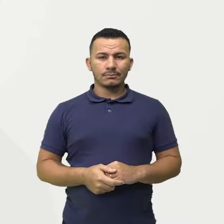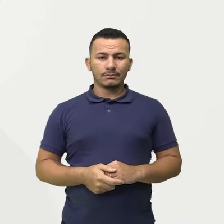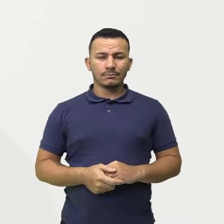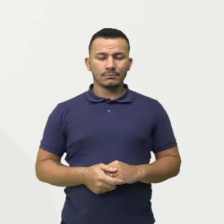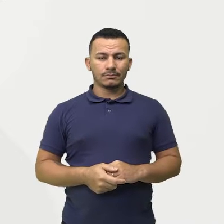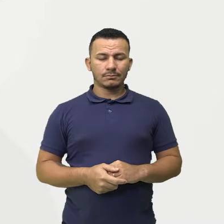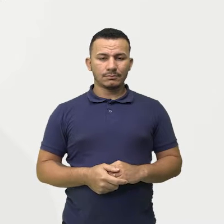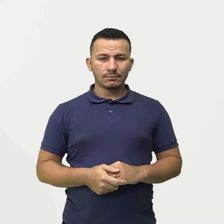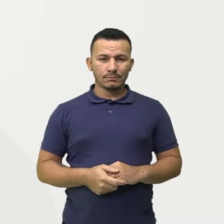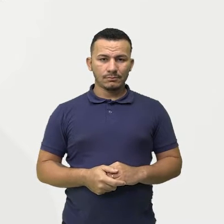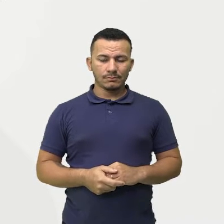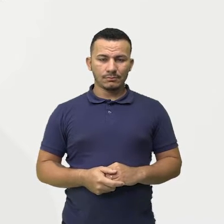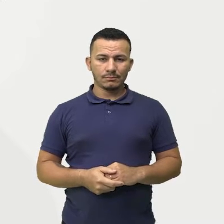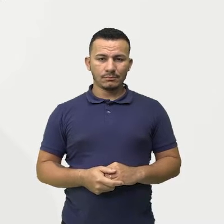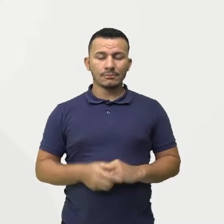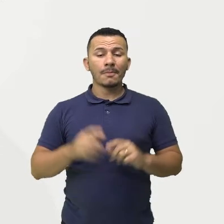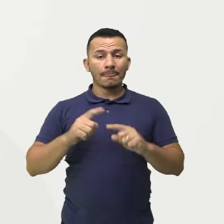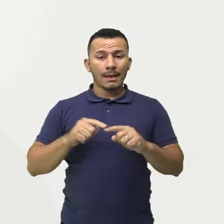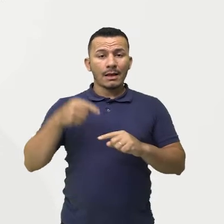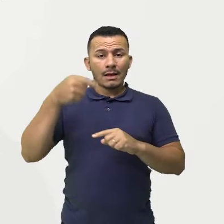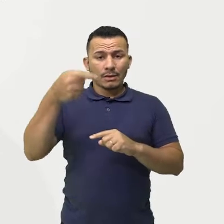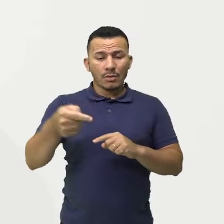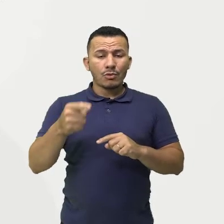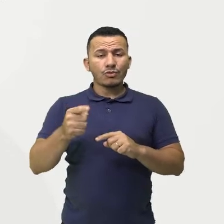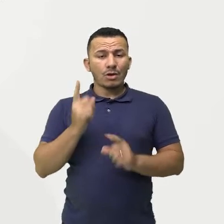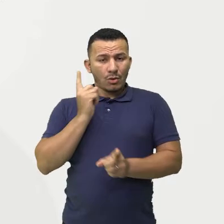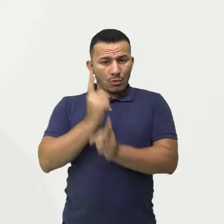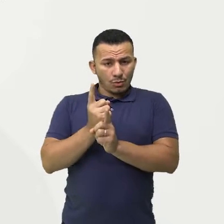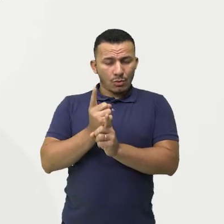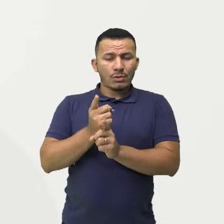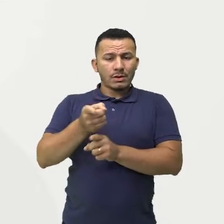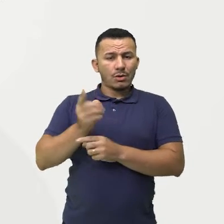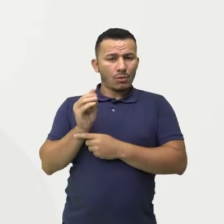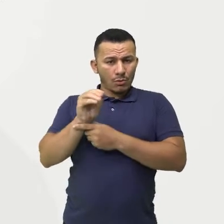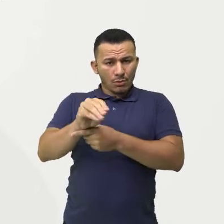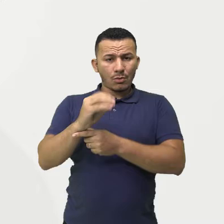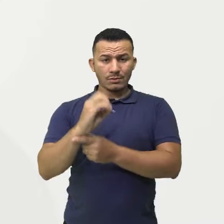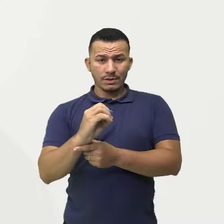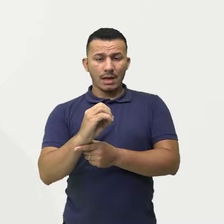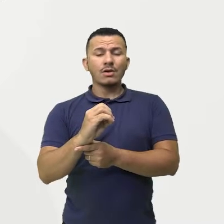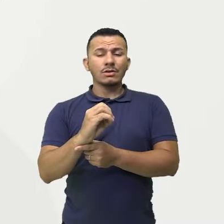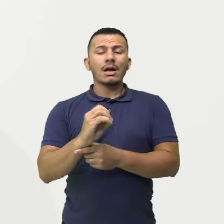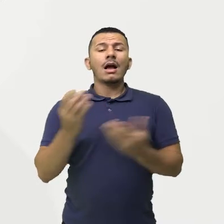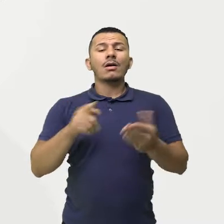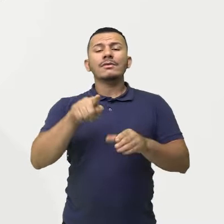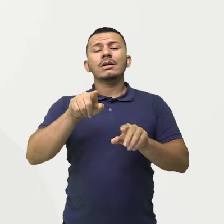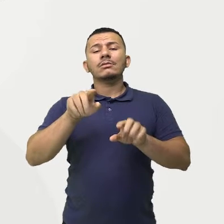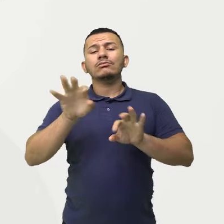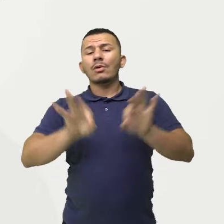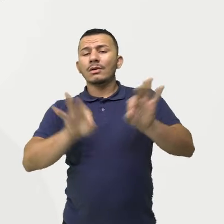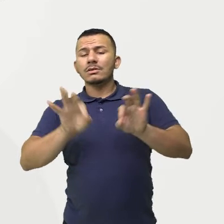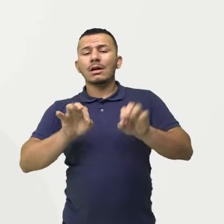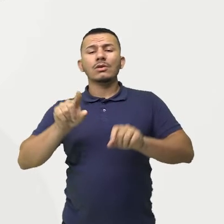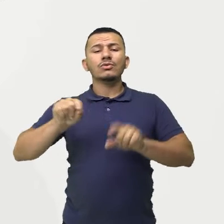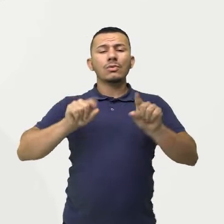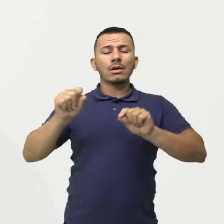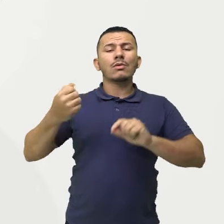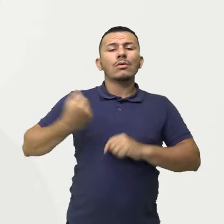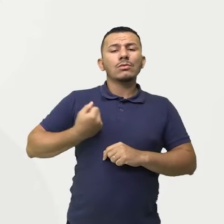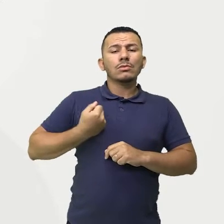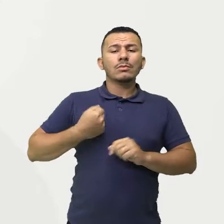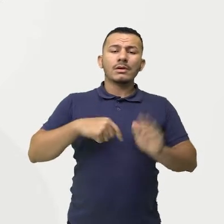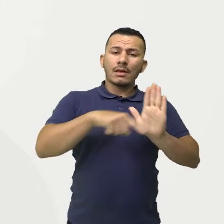origem. E aí, depois que você marcar a origem, você deve observar que números você possui. Se são